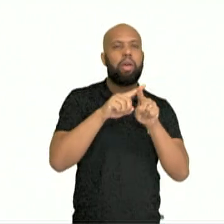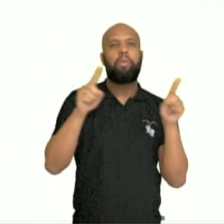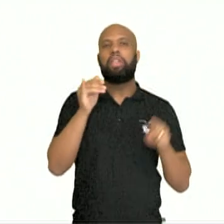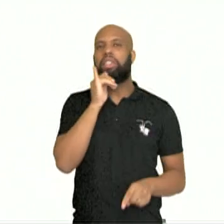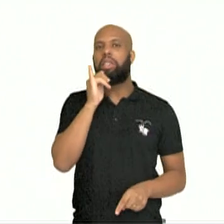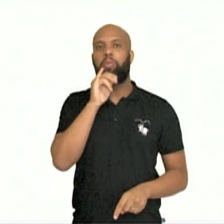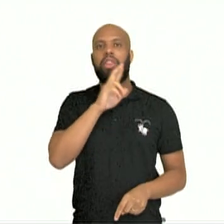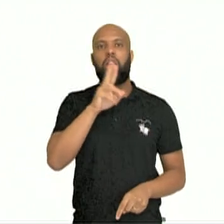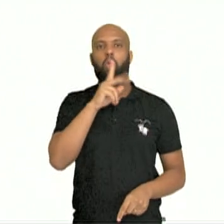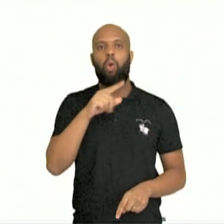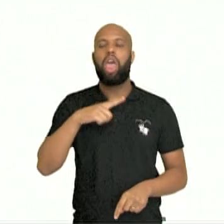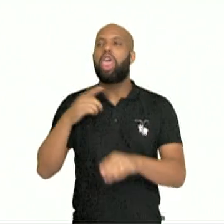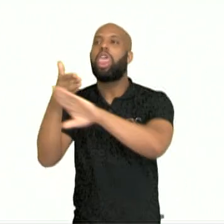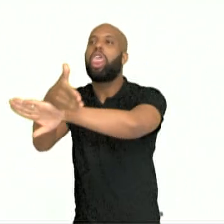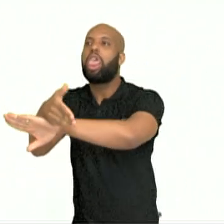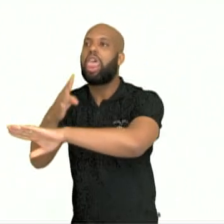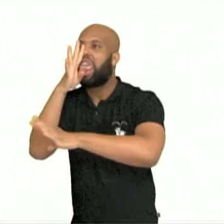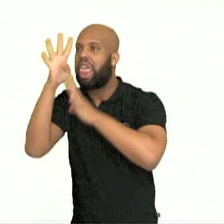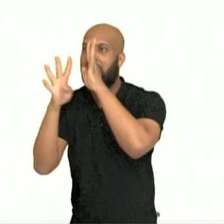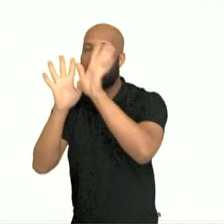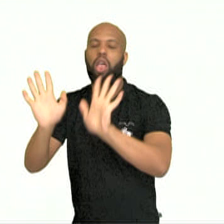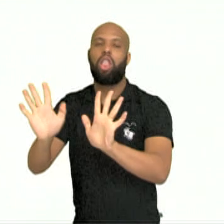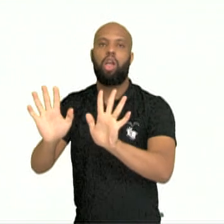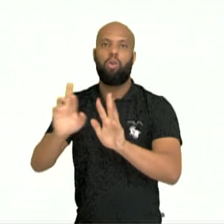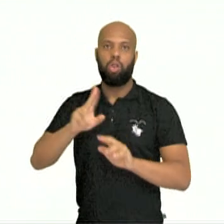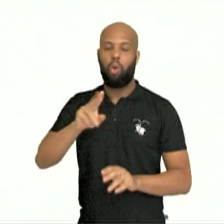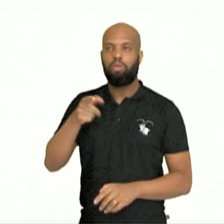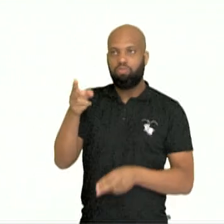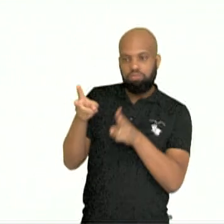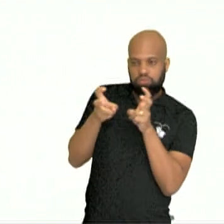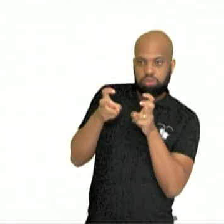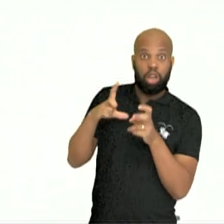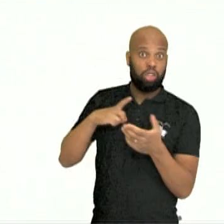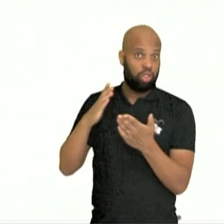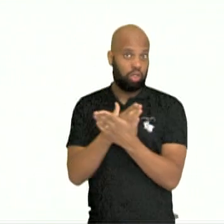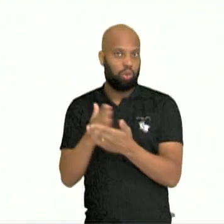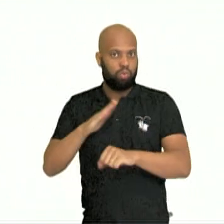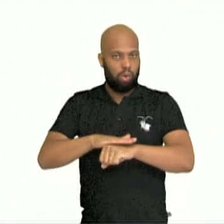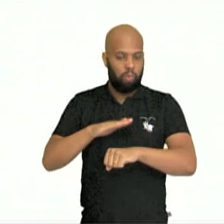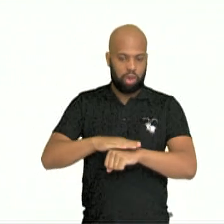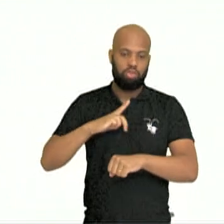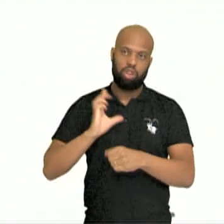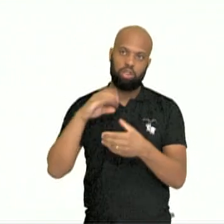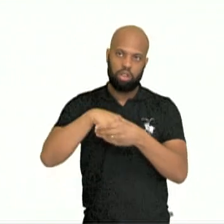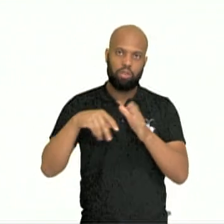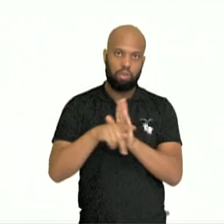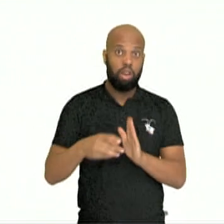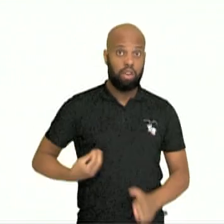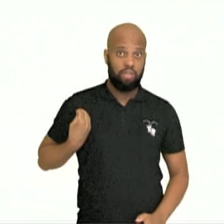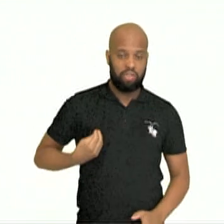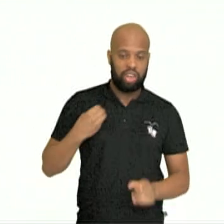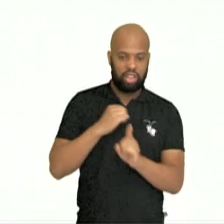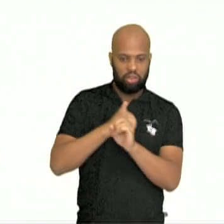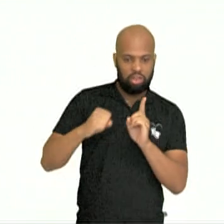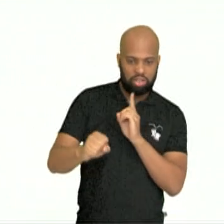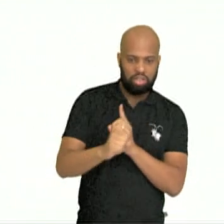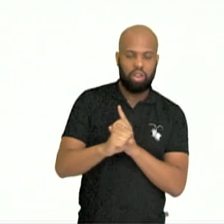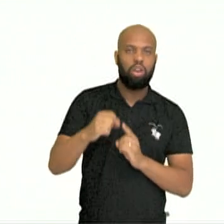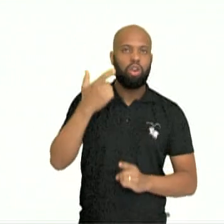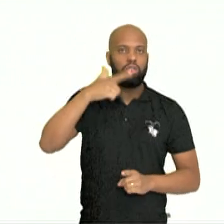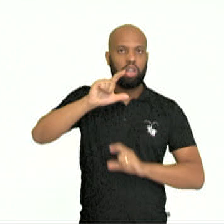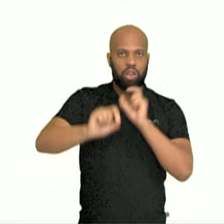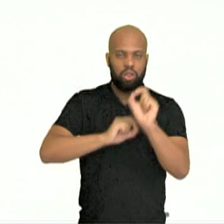um observador participativo, né? Ainda que em um momento ou outro, né, dentro do convívio social, ele se naturalizasse dentro das